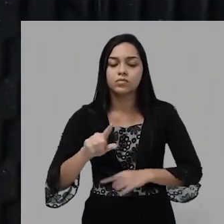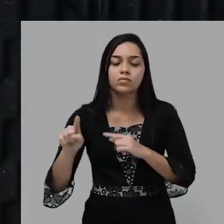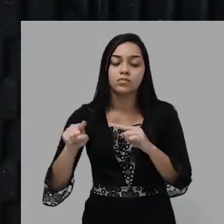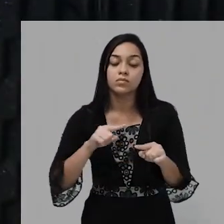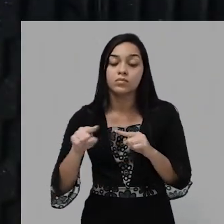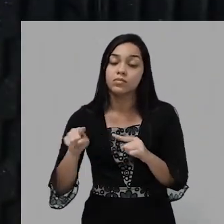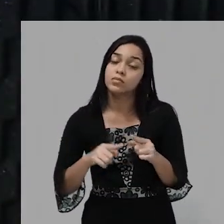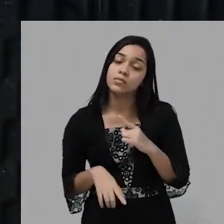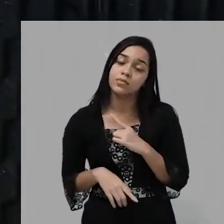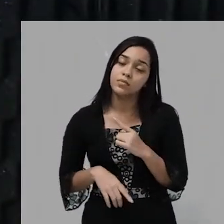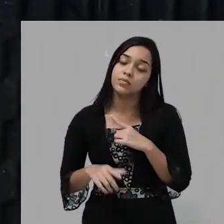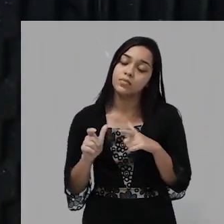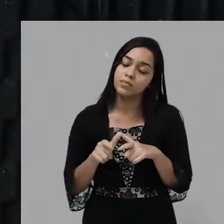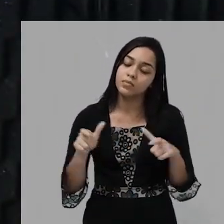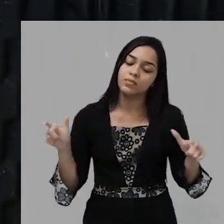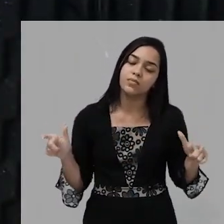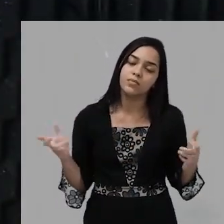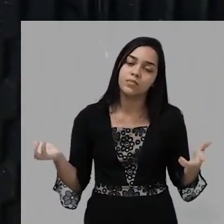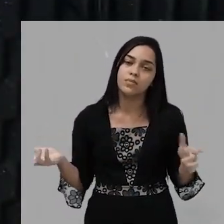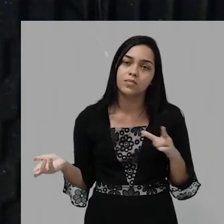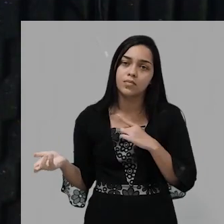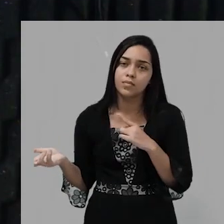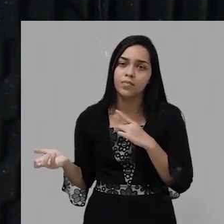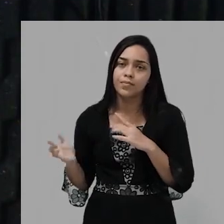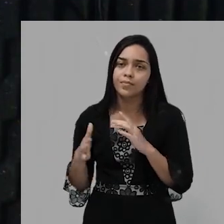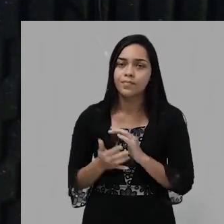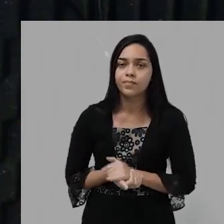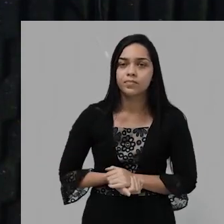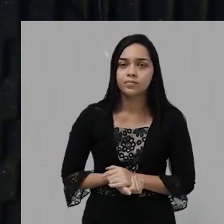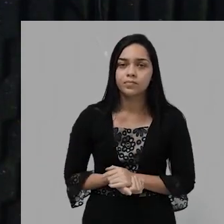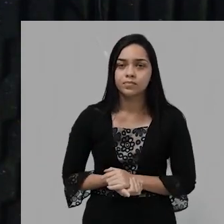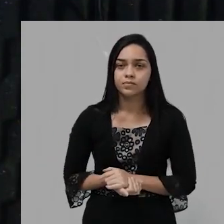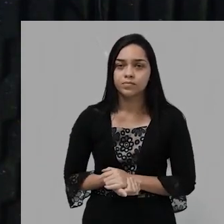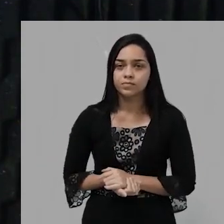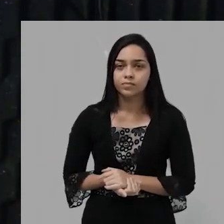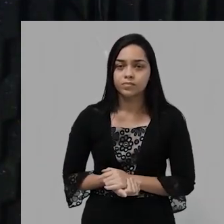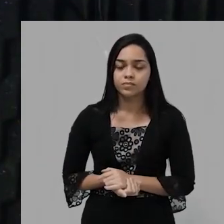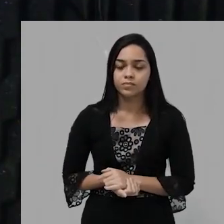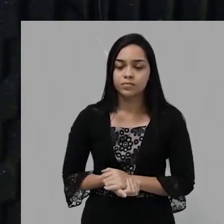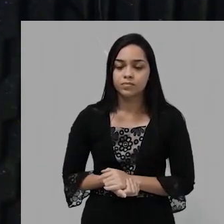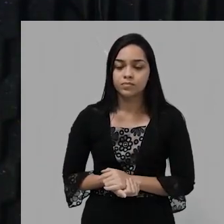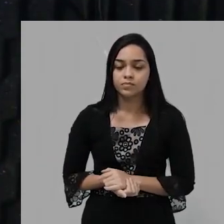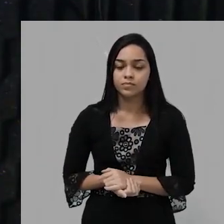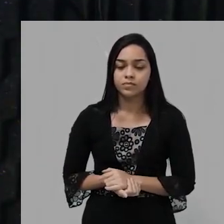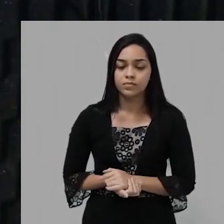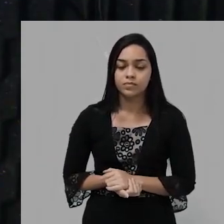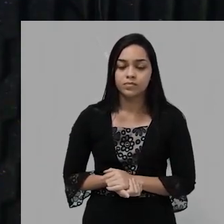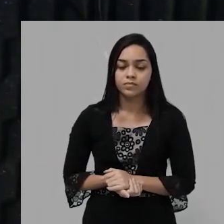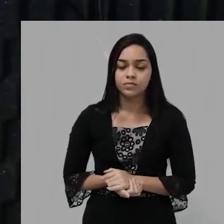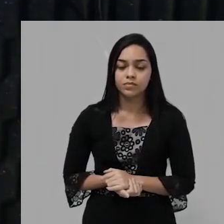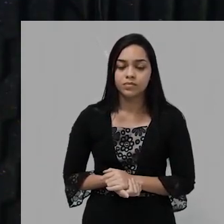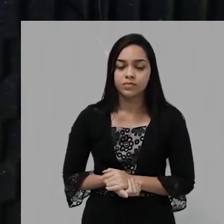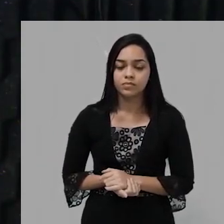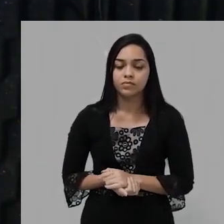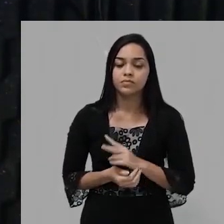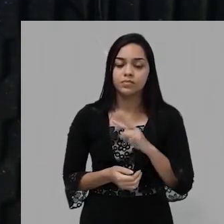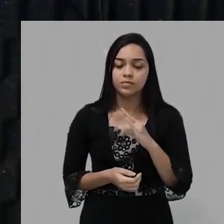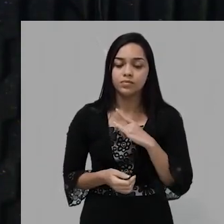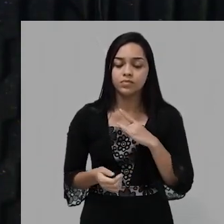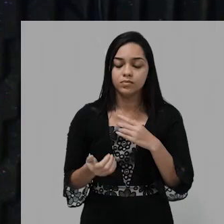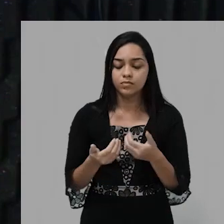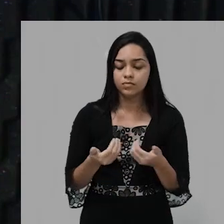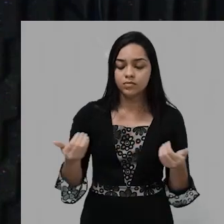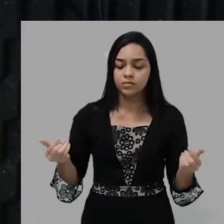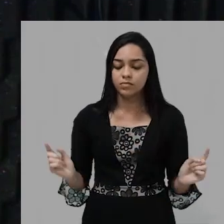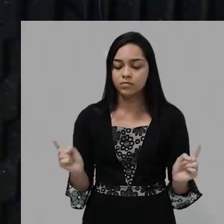ele abrange uma categoria bem ampla, ele abrange a pintura, a arquitetura, a literatura e a música, ele vai divergir